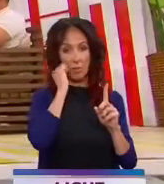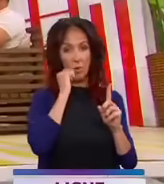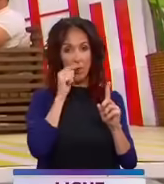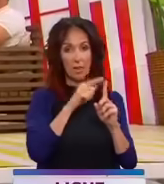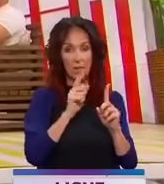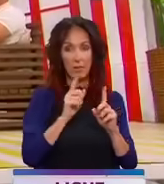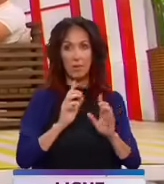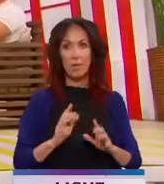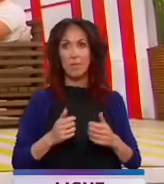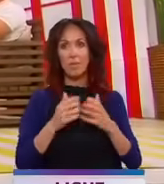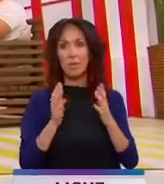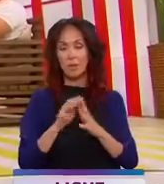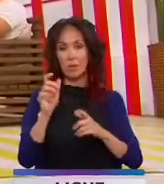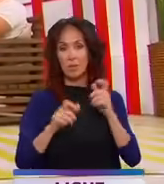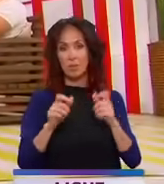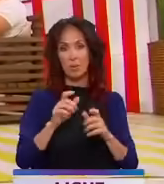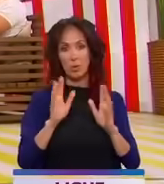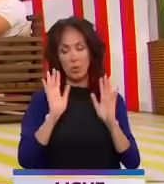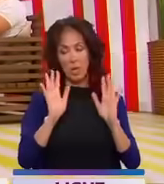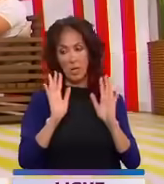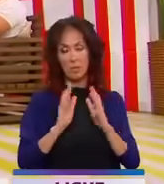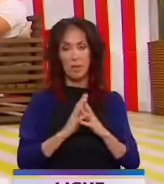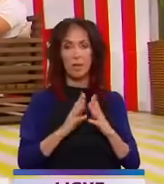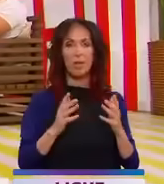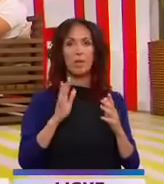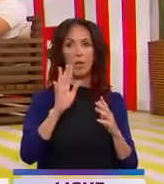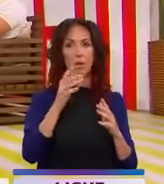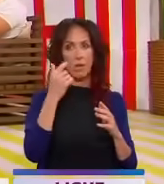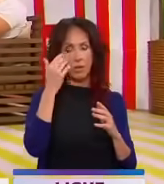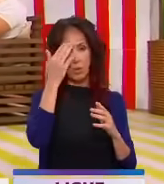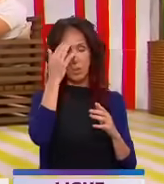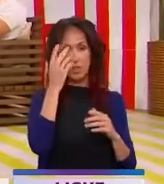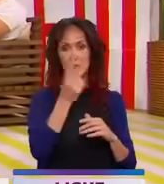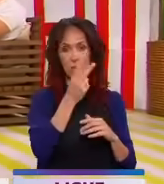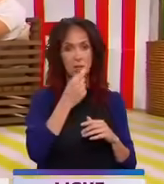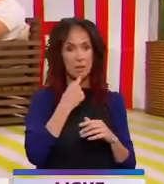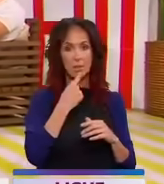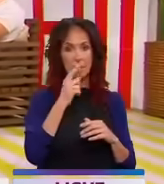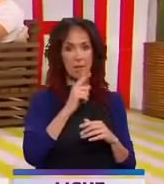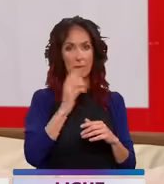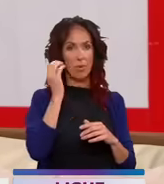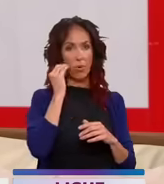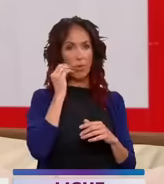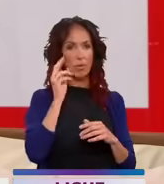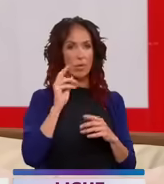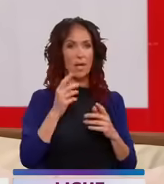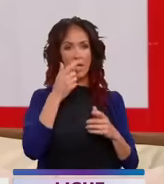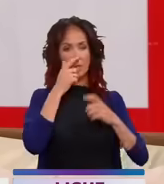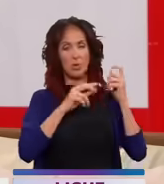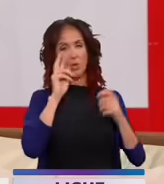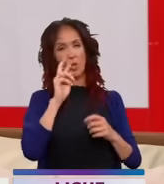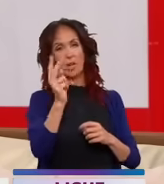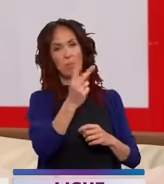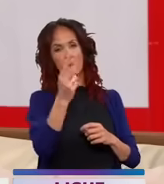toda a gente. Ponto e vírgula. Eu acho que eles não têm noção da forma como foram vistos os dois e da forma